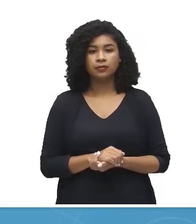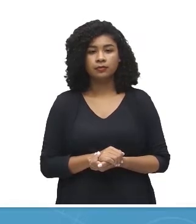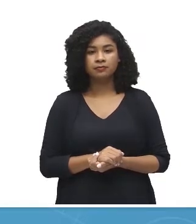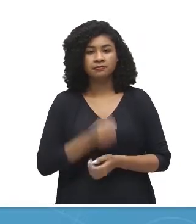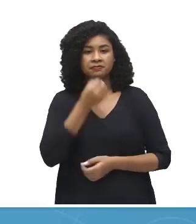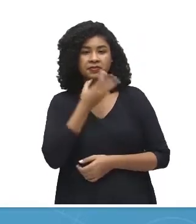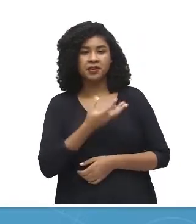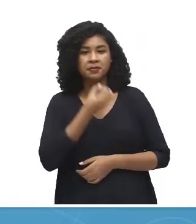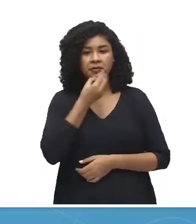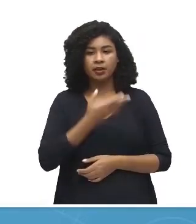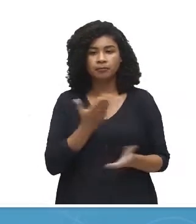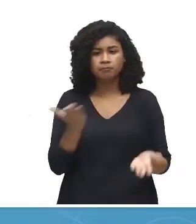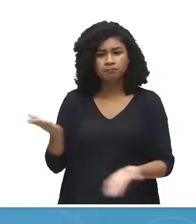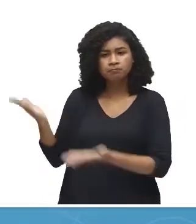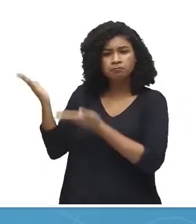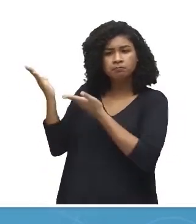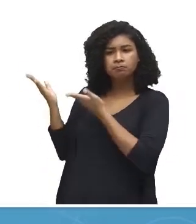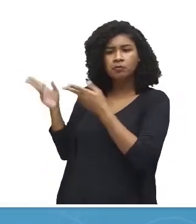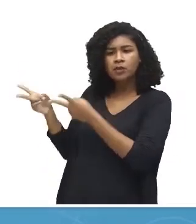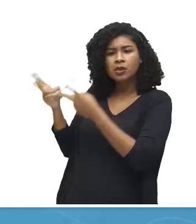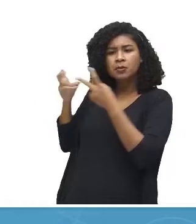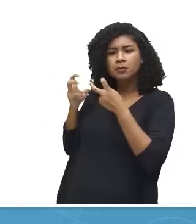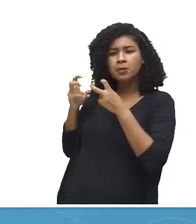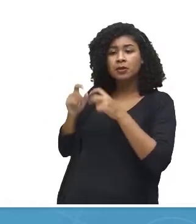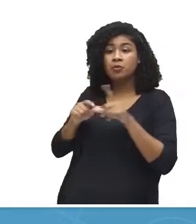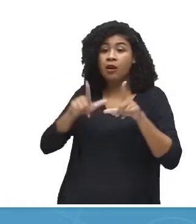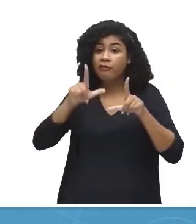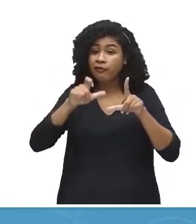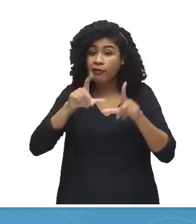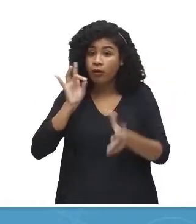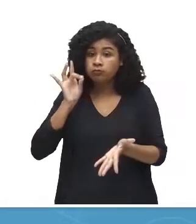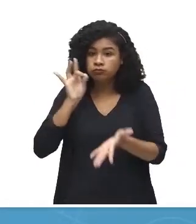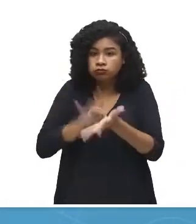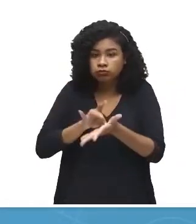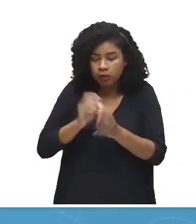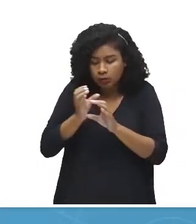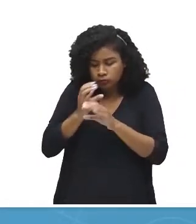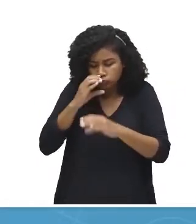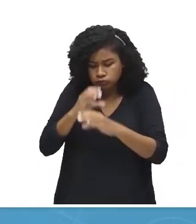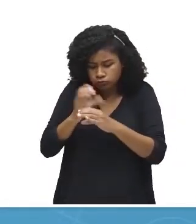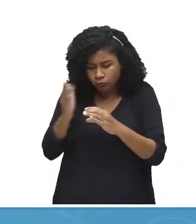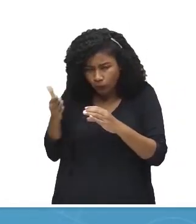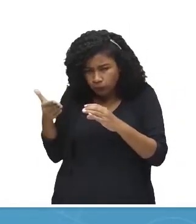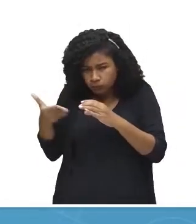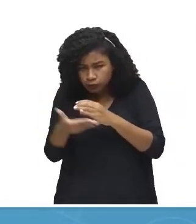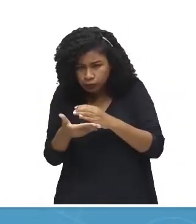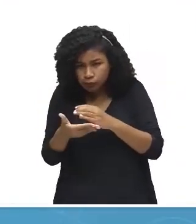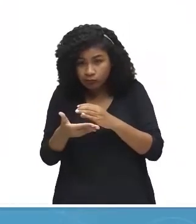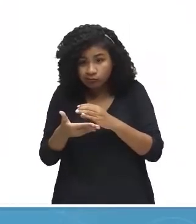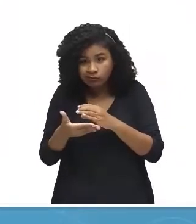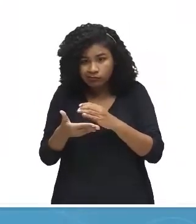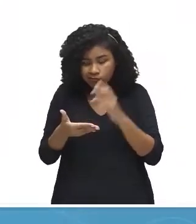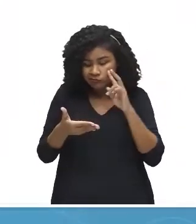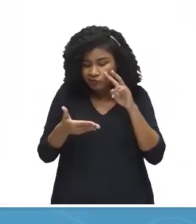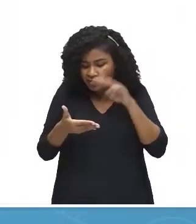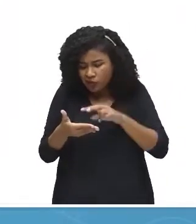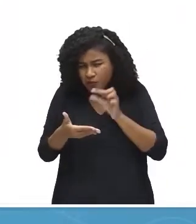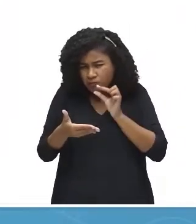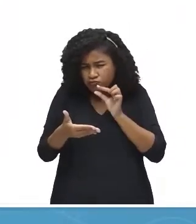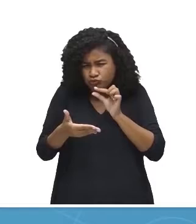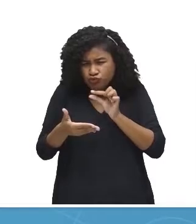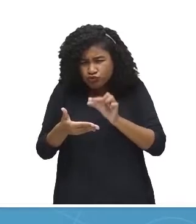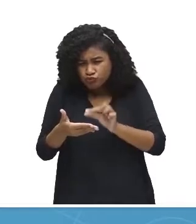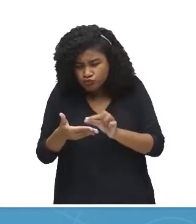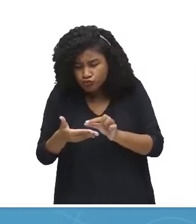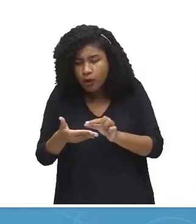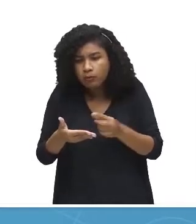Muito bem, então aqui a gente observa uma fotomicrografia, né, de um tecido do corpo humano, né, e a gente observa aqui,